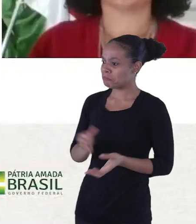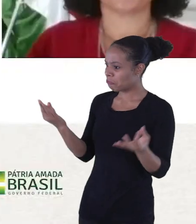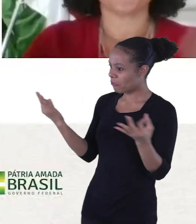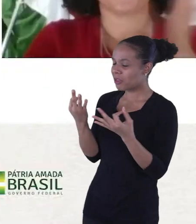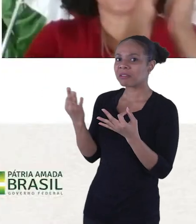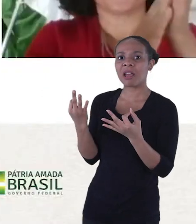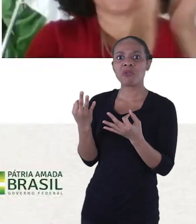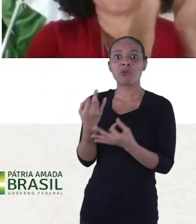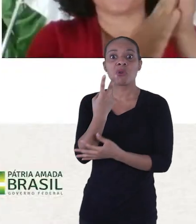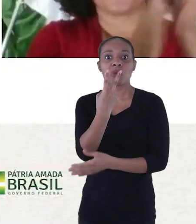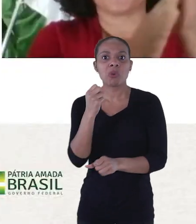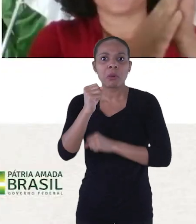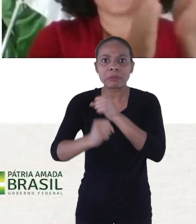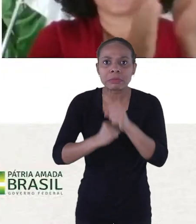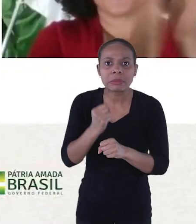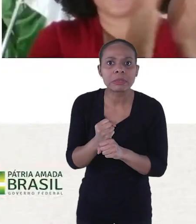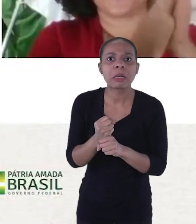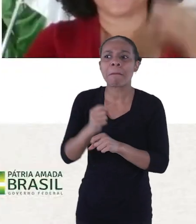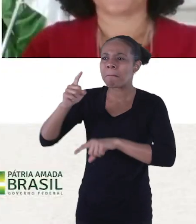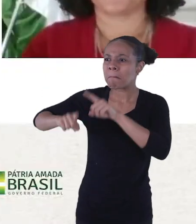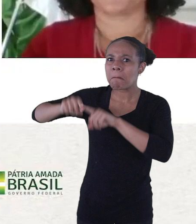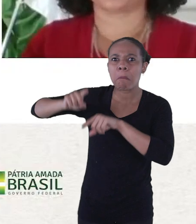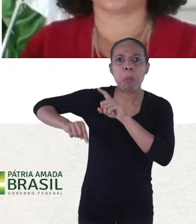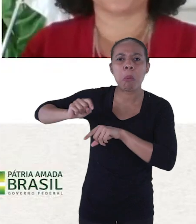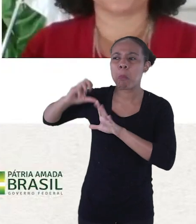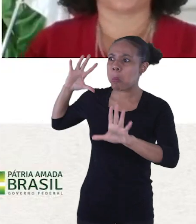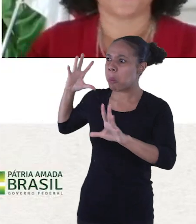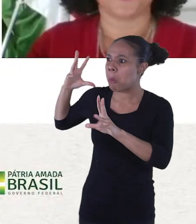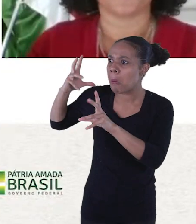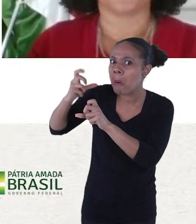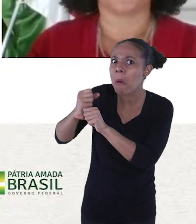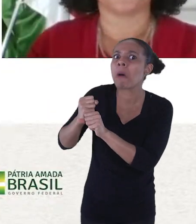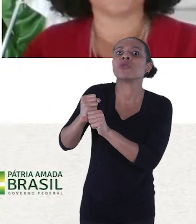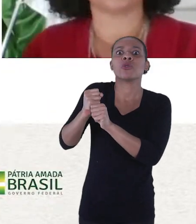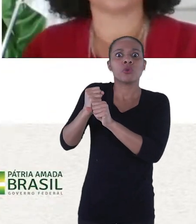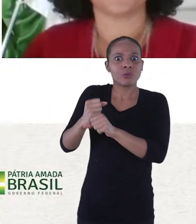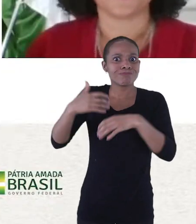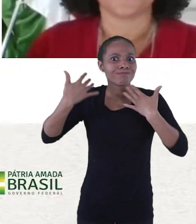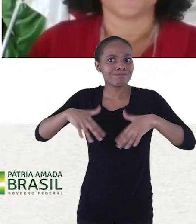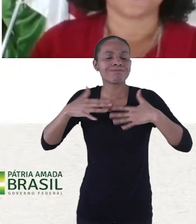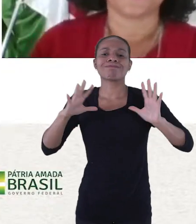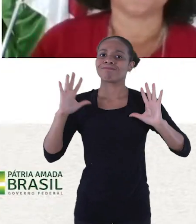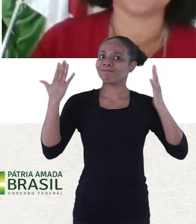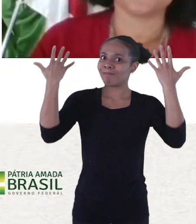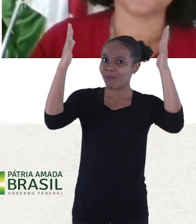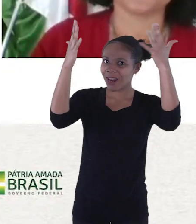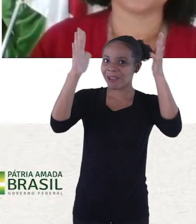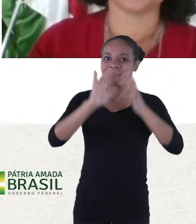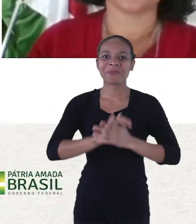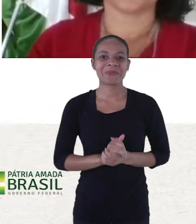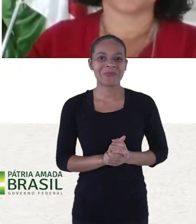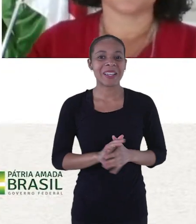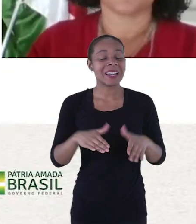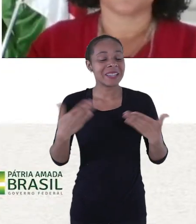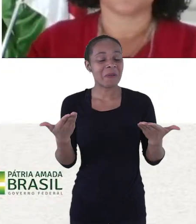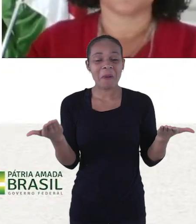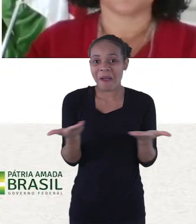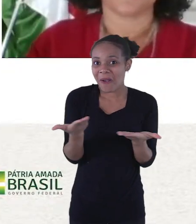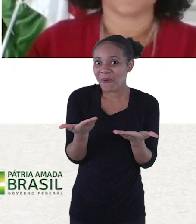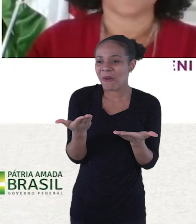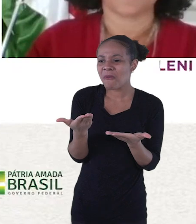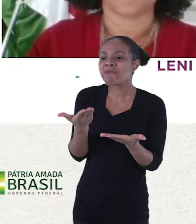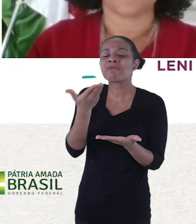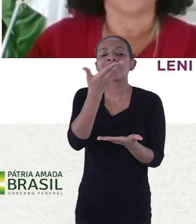anos, 200 obras lidas, 1.100 recortes de jornais, merece aplauso, realmente. Agora, Leni, você leu o livro aí, o que